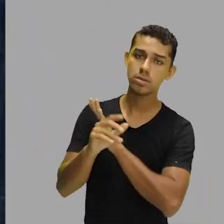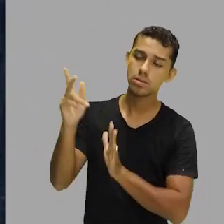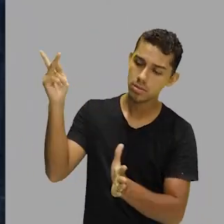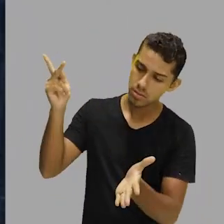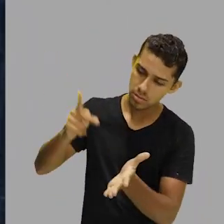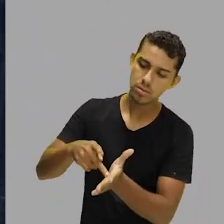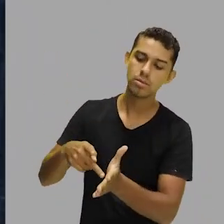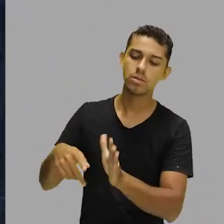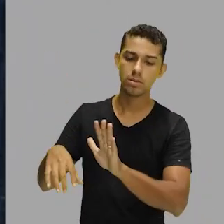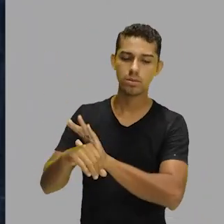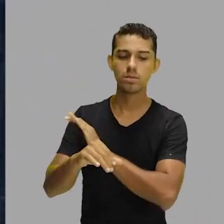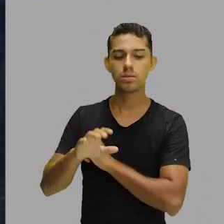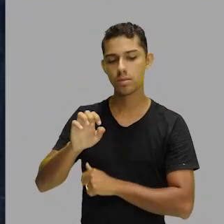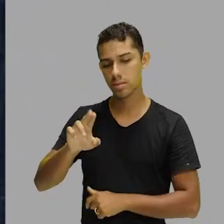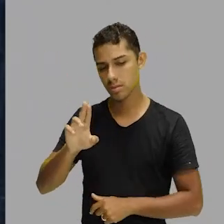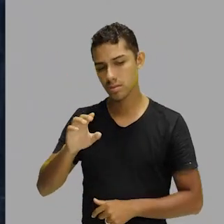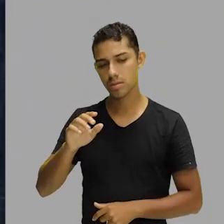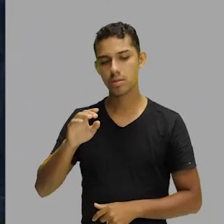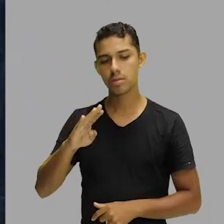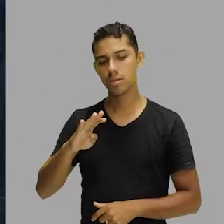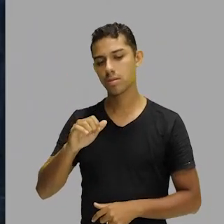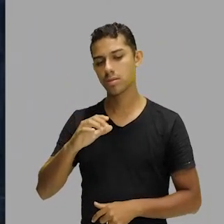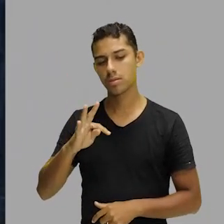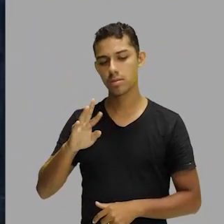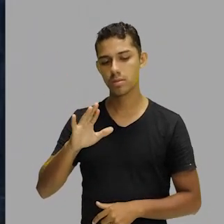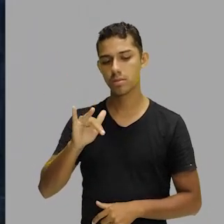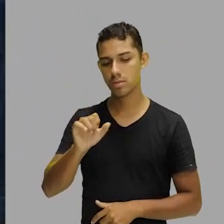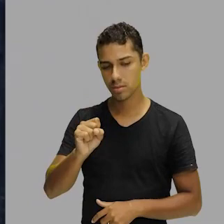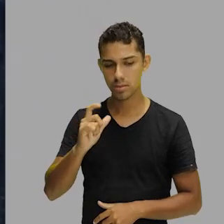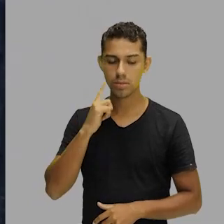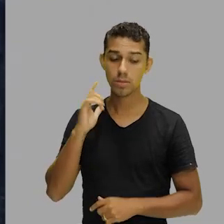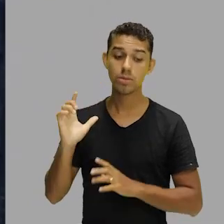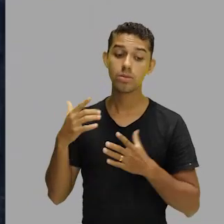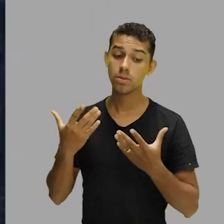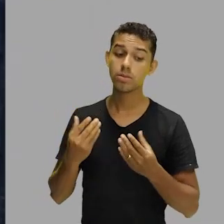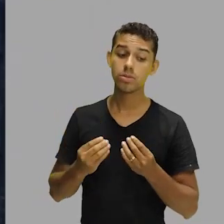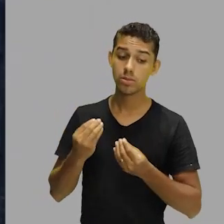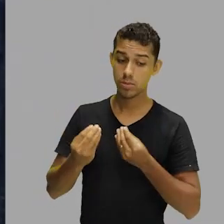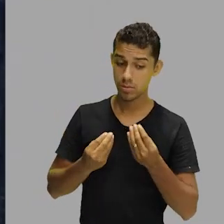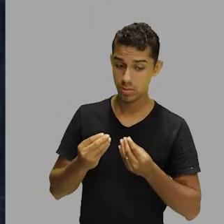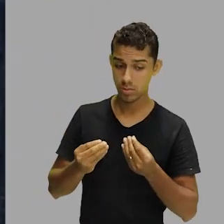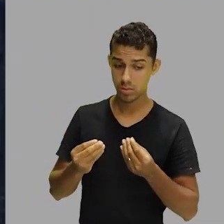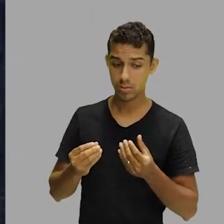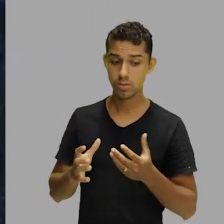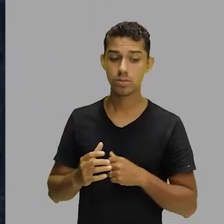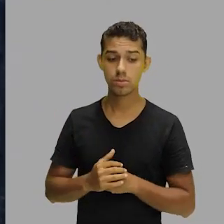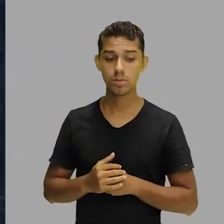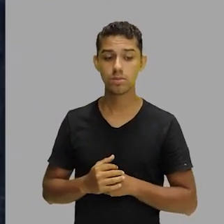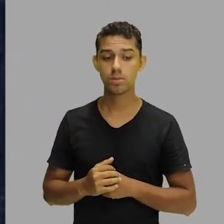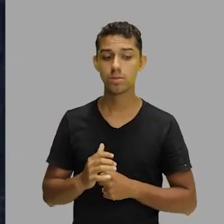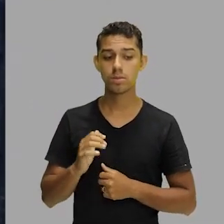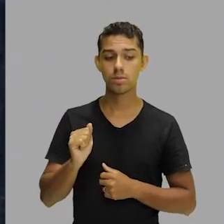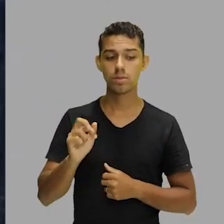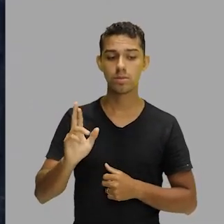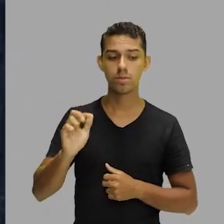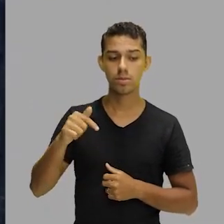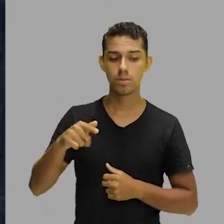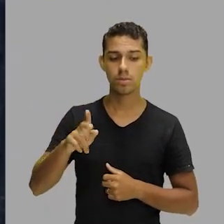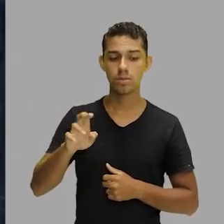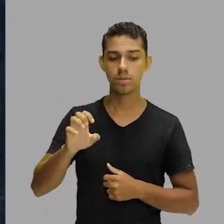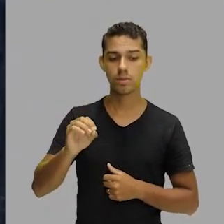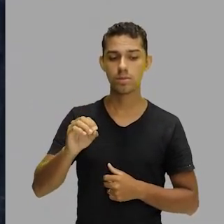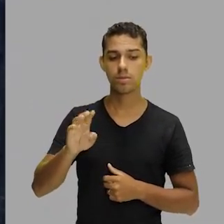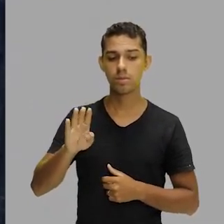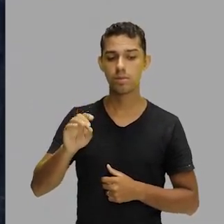consideradas eubactérias, ok? Então, o que seriam as arqueobactérias? Bem,